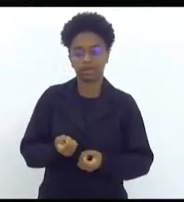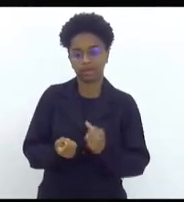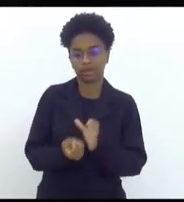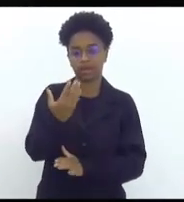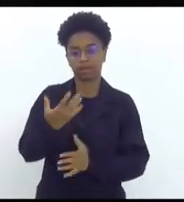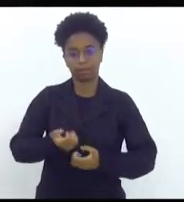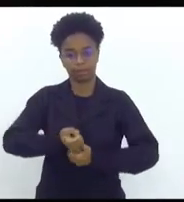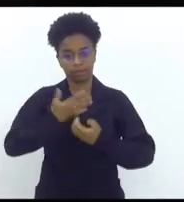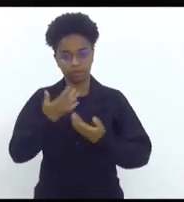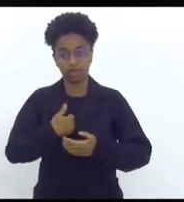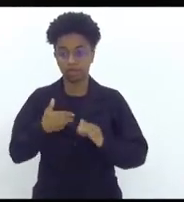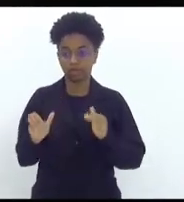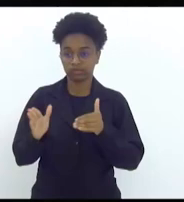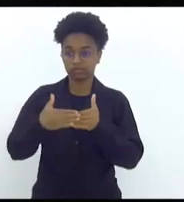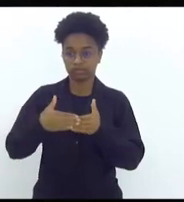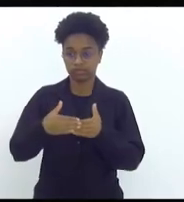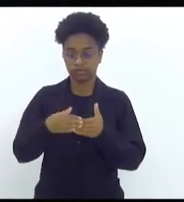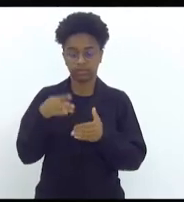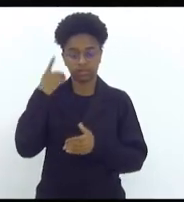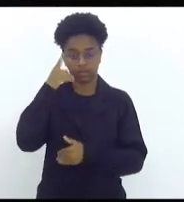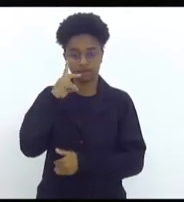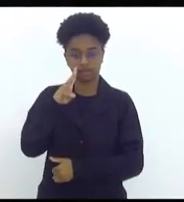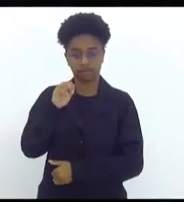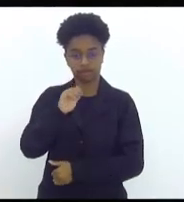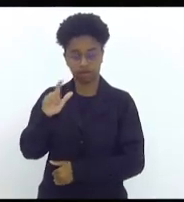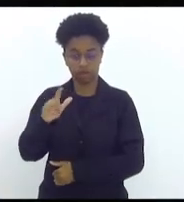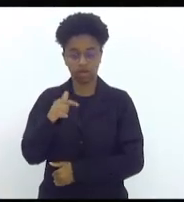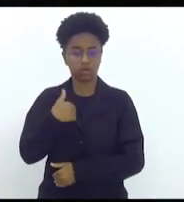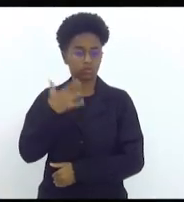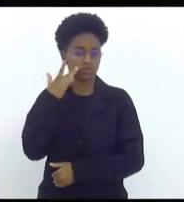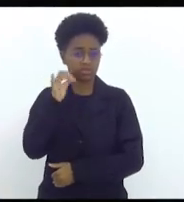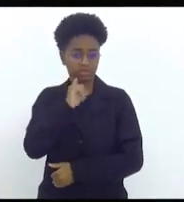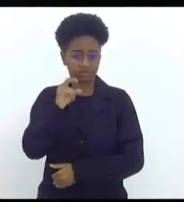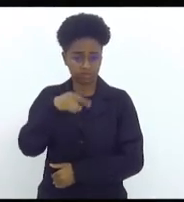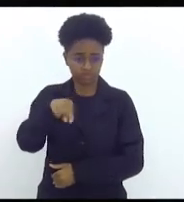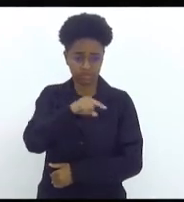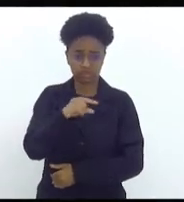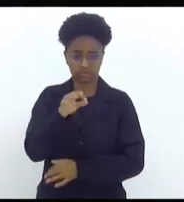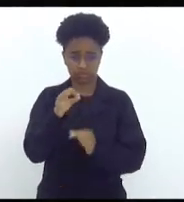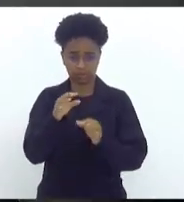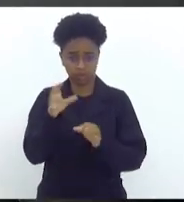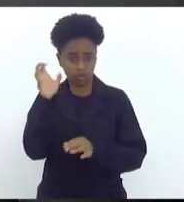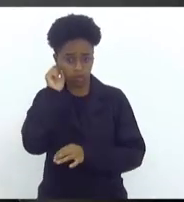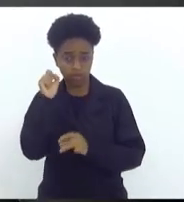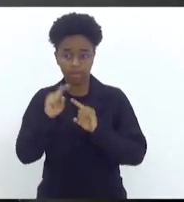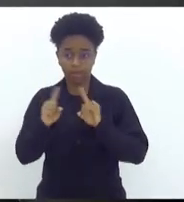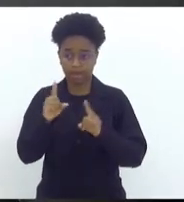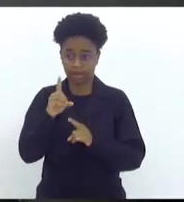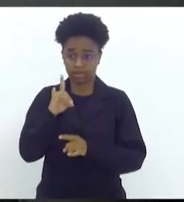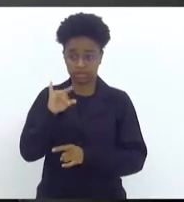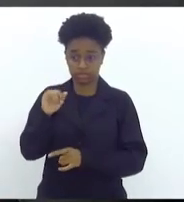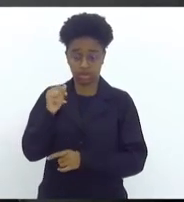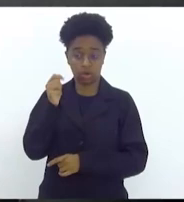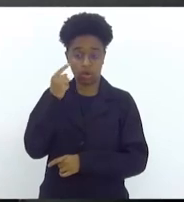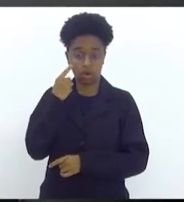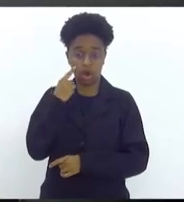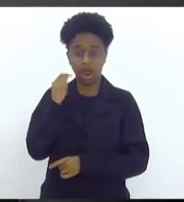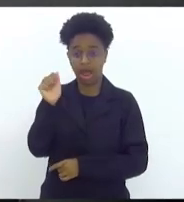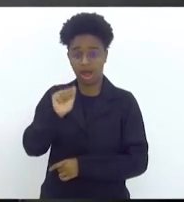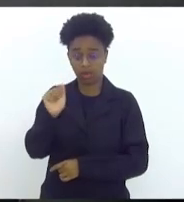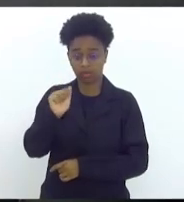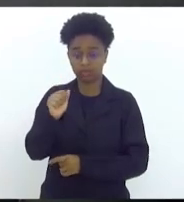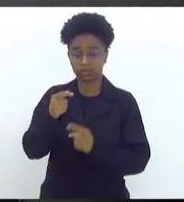fechar Deputado Val Deputado Douglas não sei se vocês ouviram Mas ó essas datas agosto é um mês perfeito